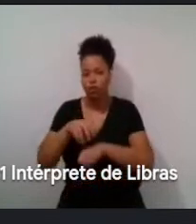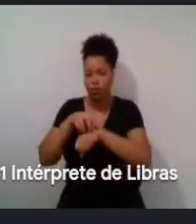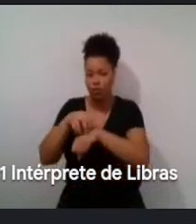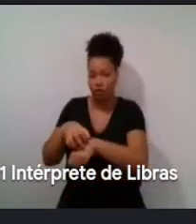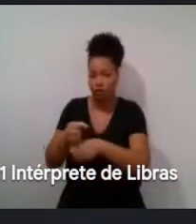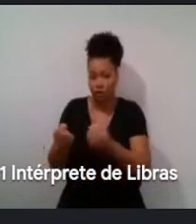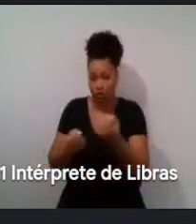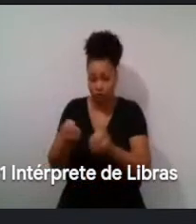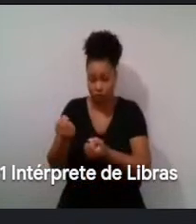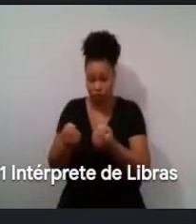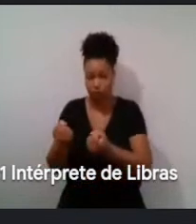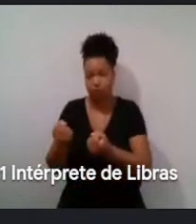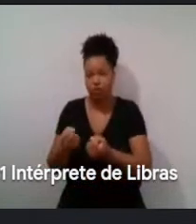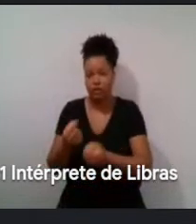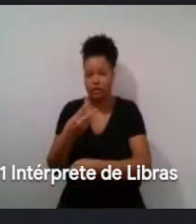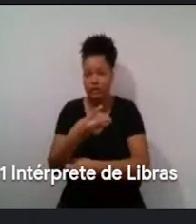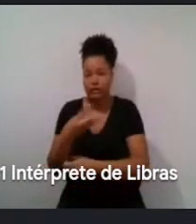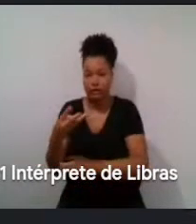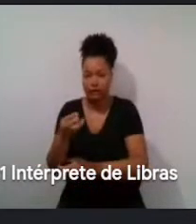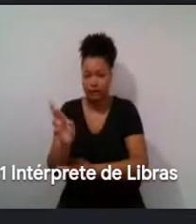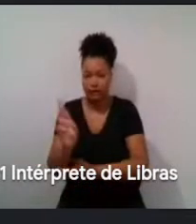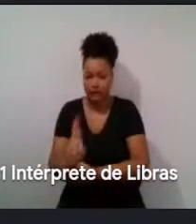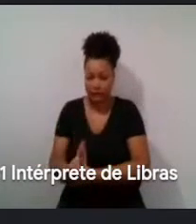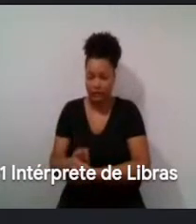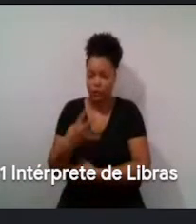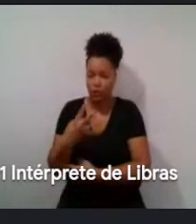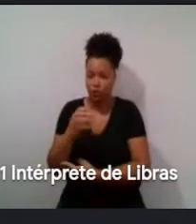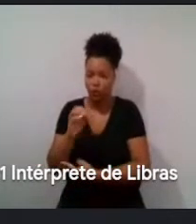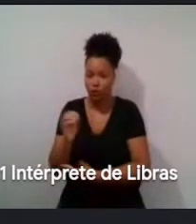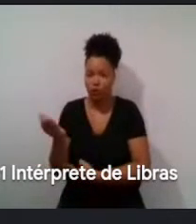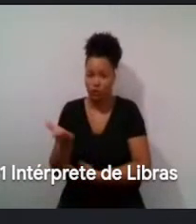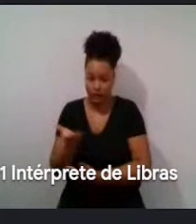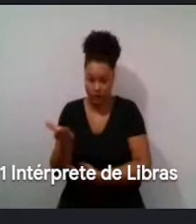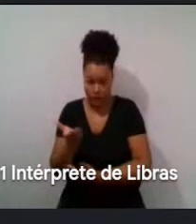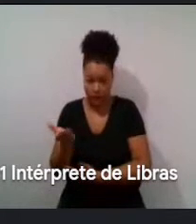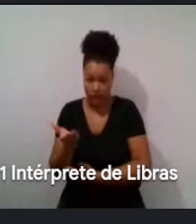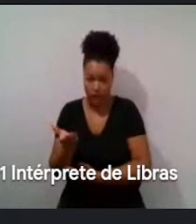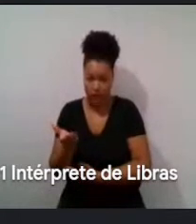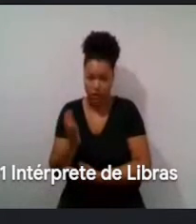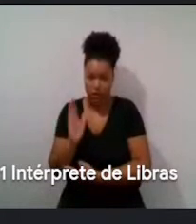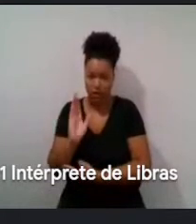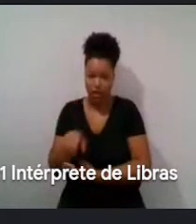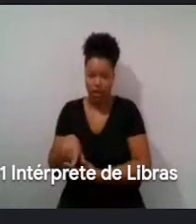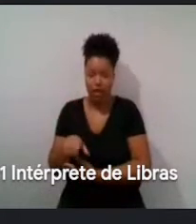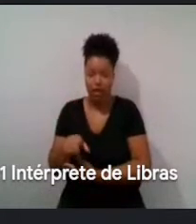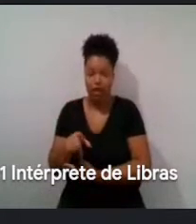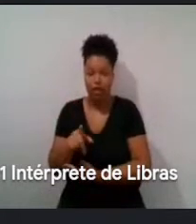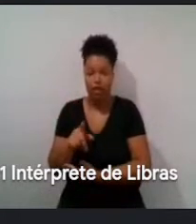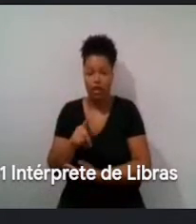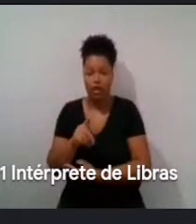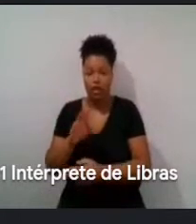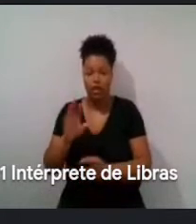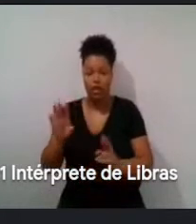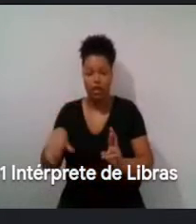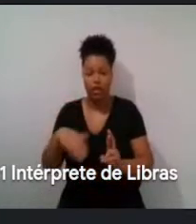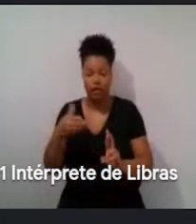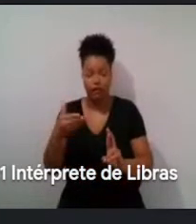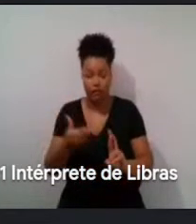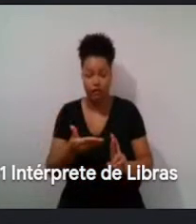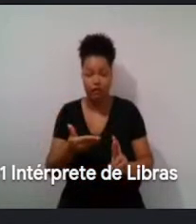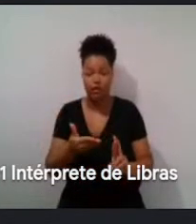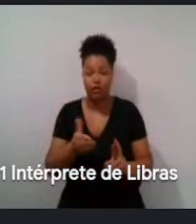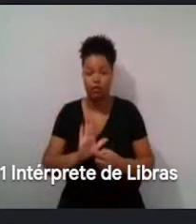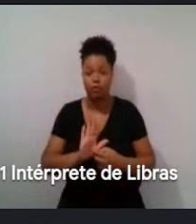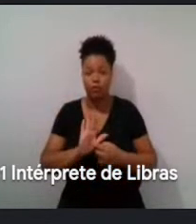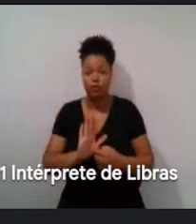com R$ 33,40, correspondentes à divergência no demonstrativo